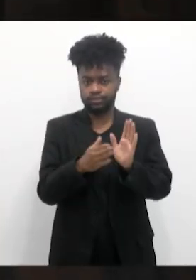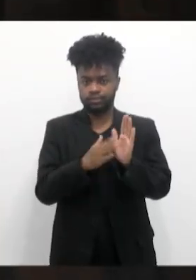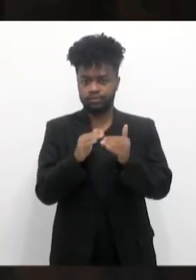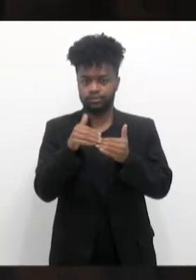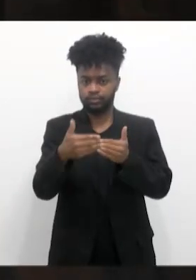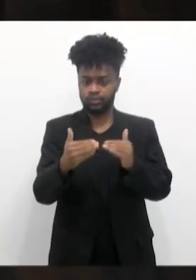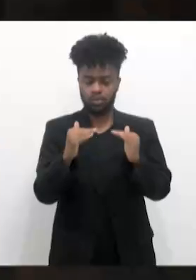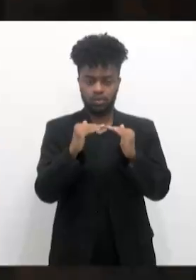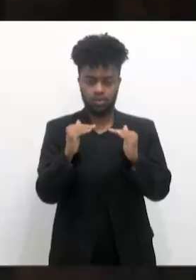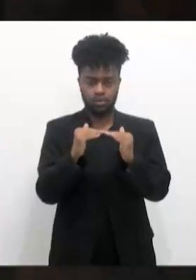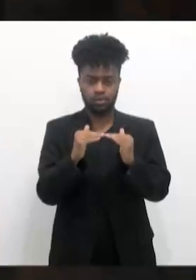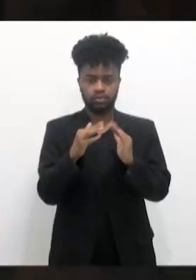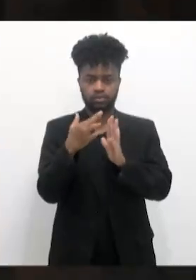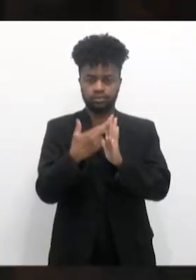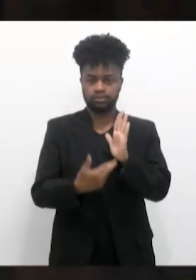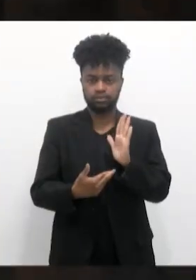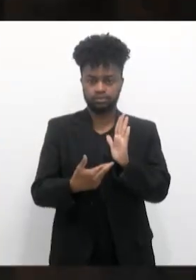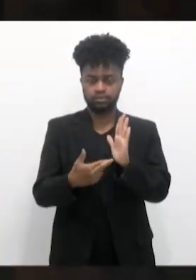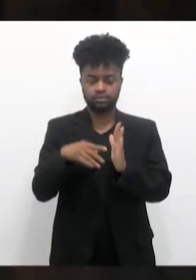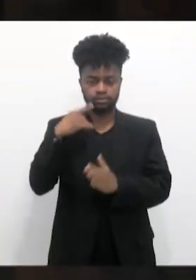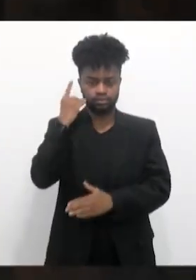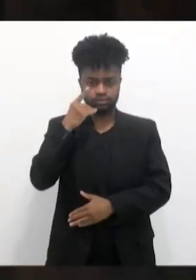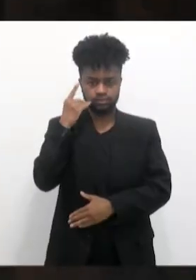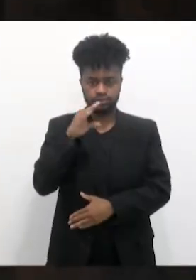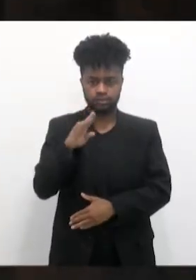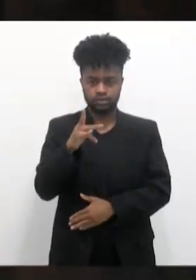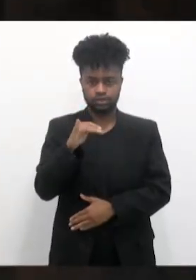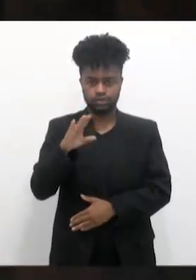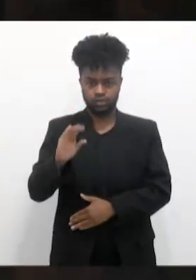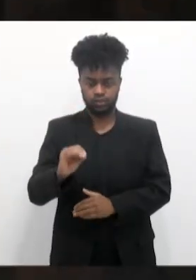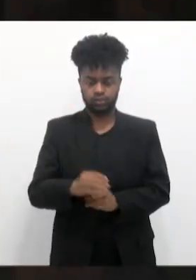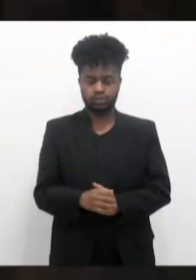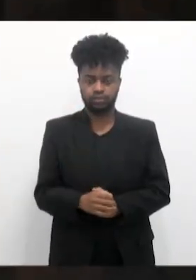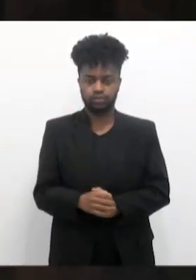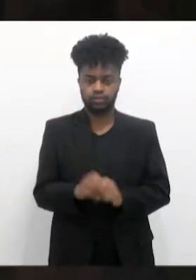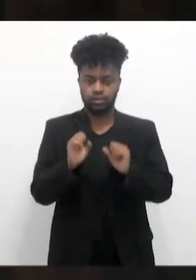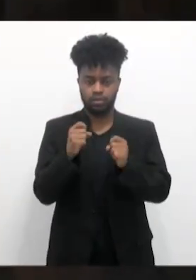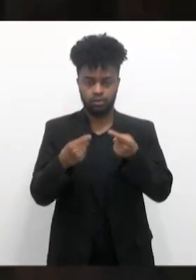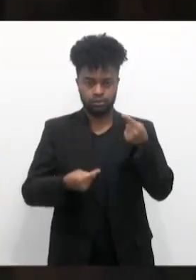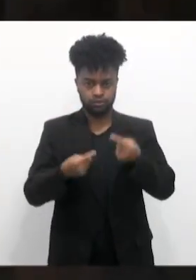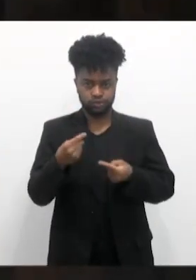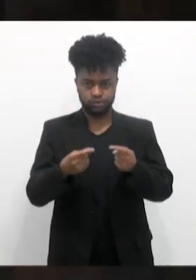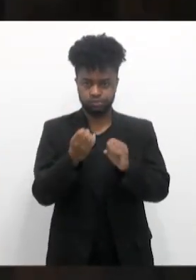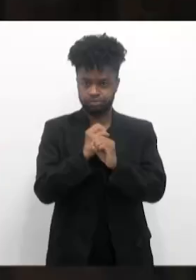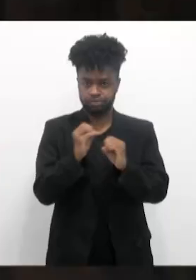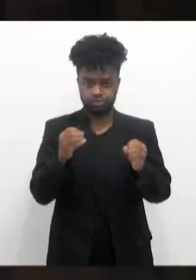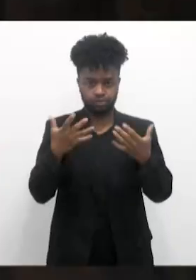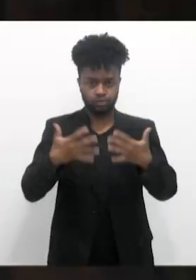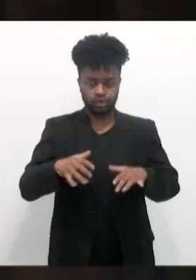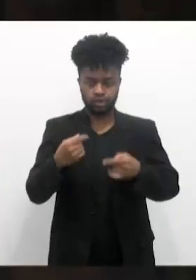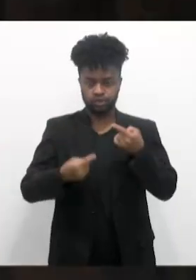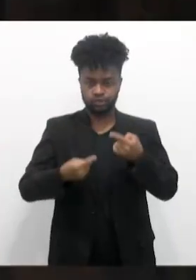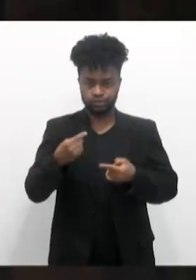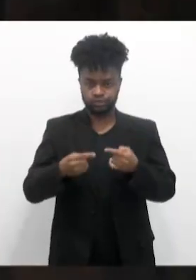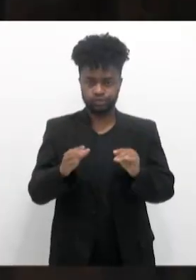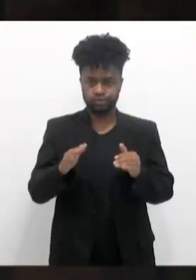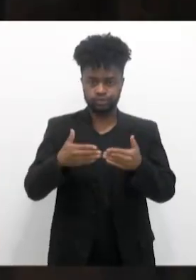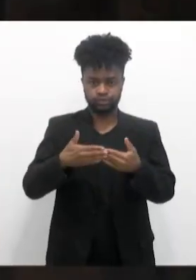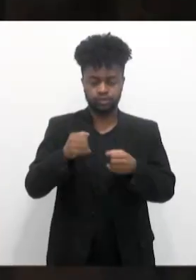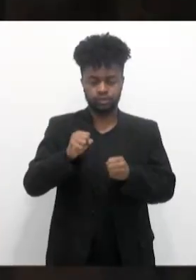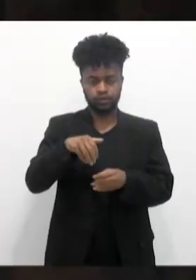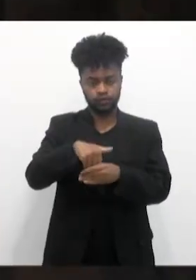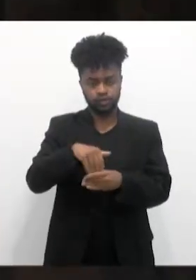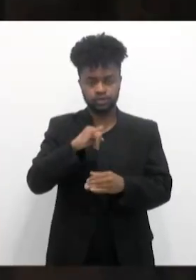Externa, favorável. Relator, deputado Chico Machado. Em discussão. Não havendo quem queira discutir, em